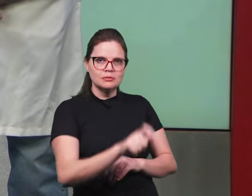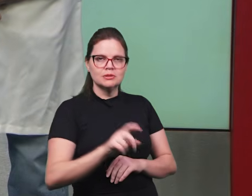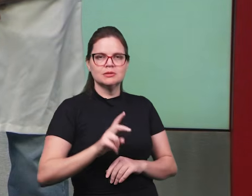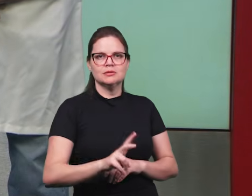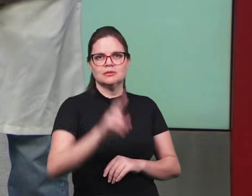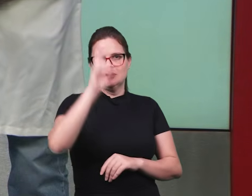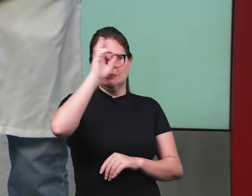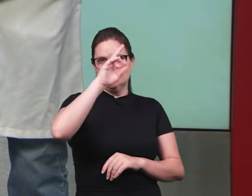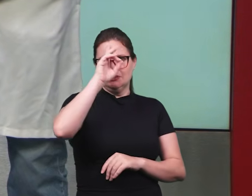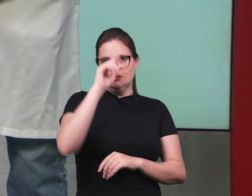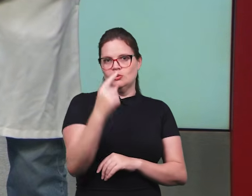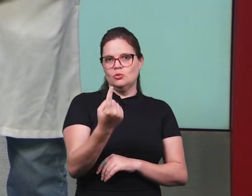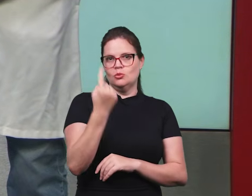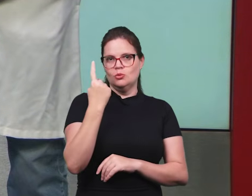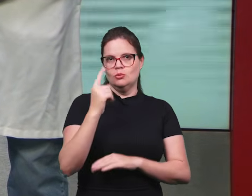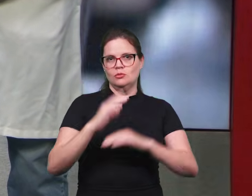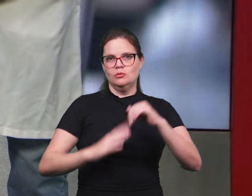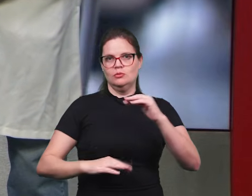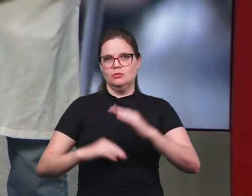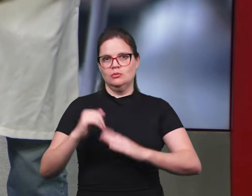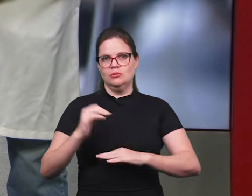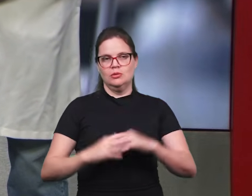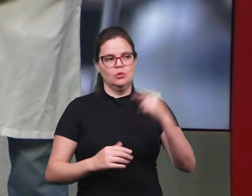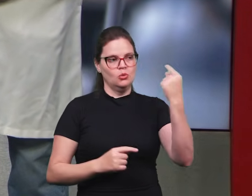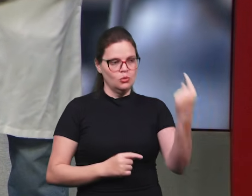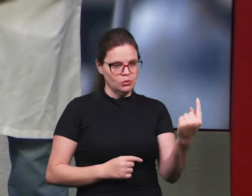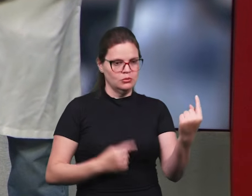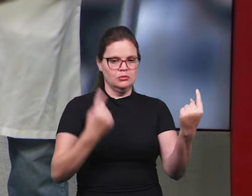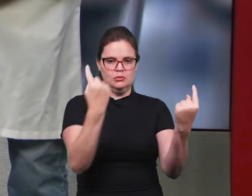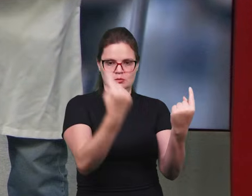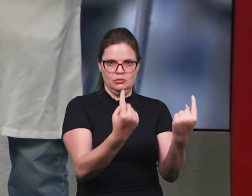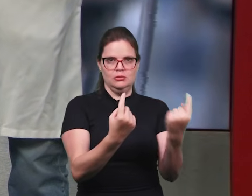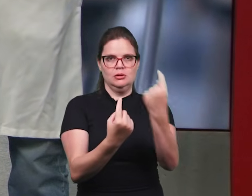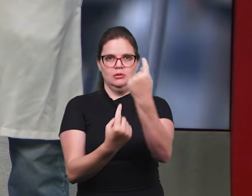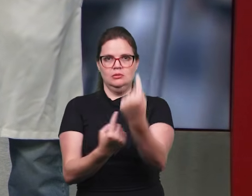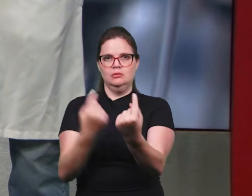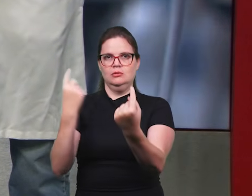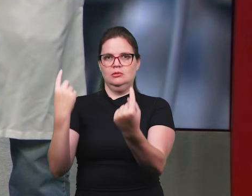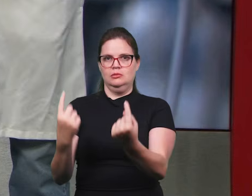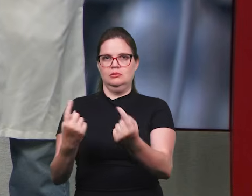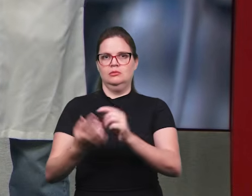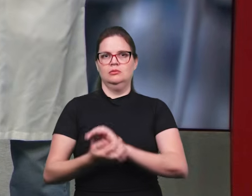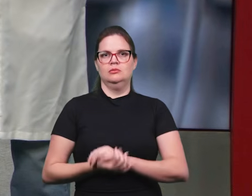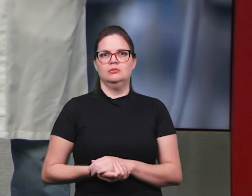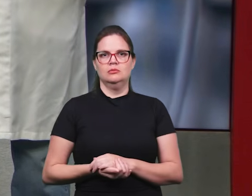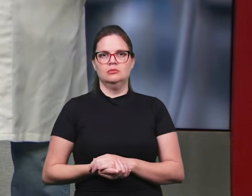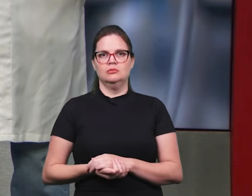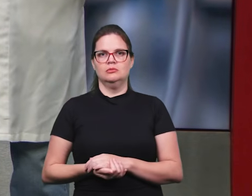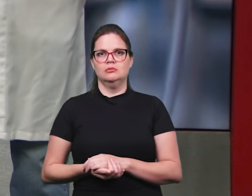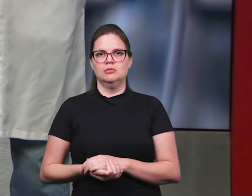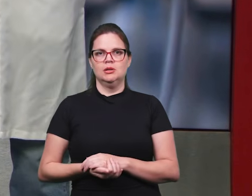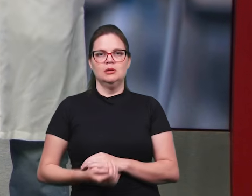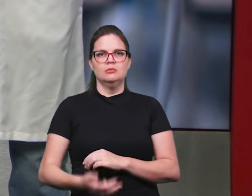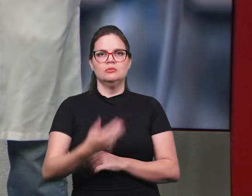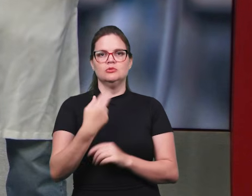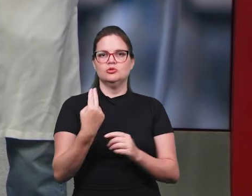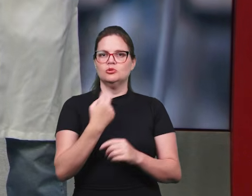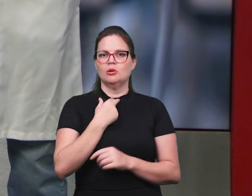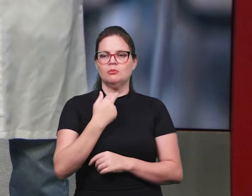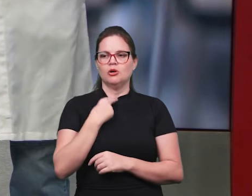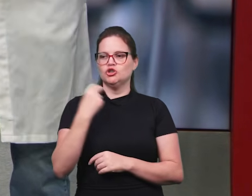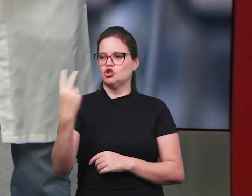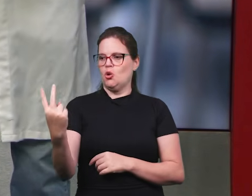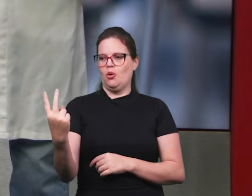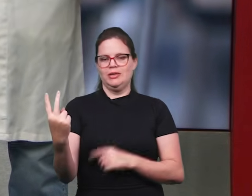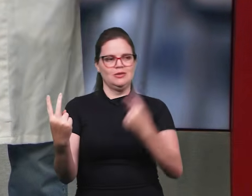E sempre lembrando, um anestesista para olhar cada um paciente. É proibido você anestesiar 2 pacientes ao